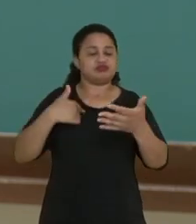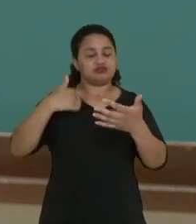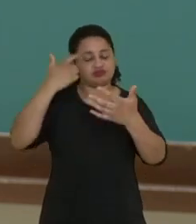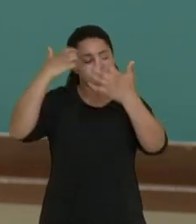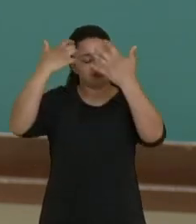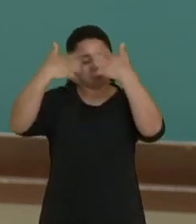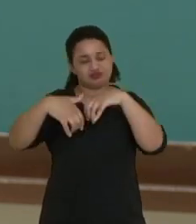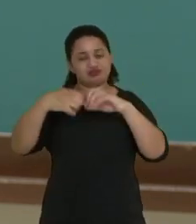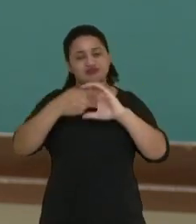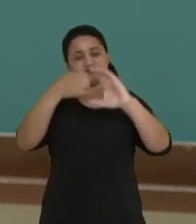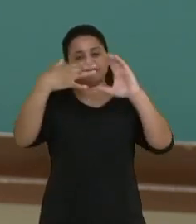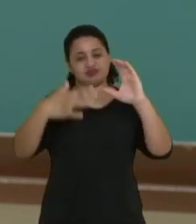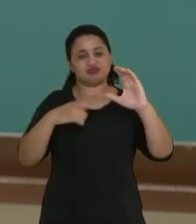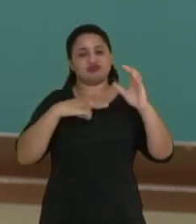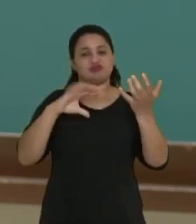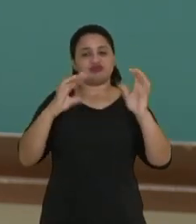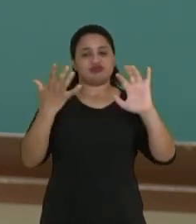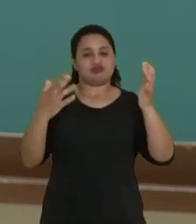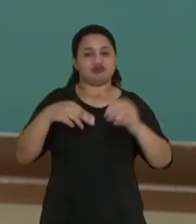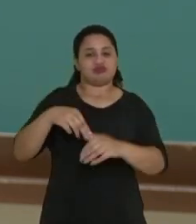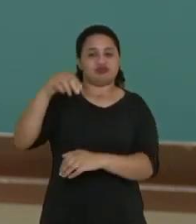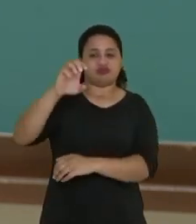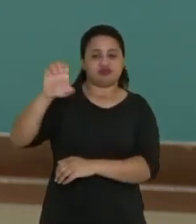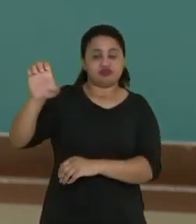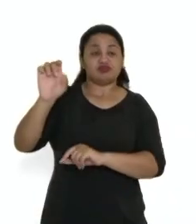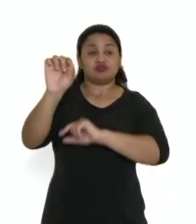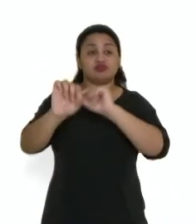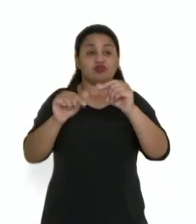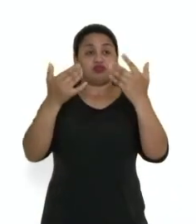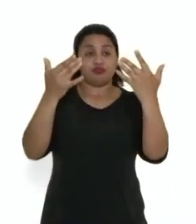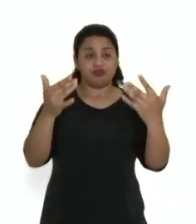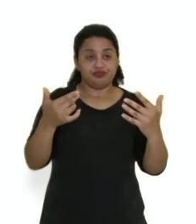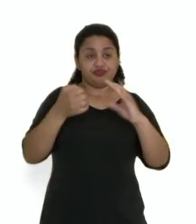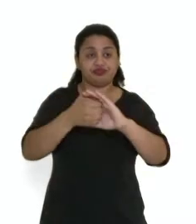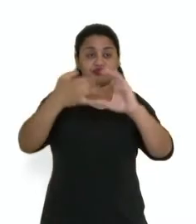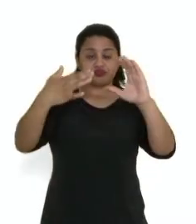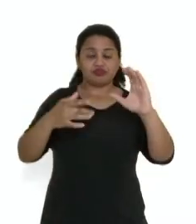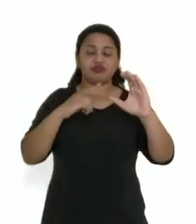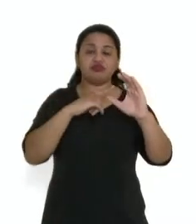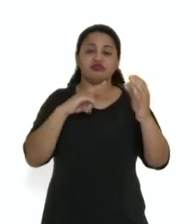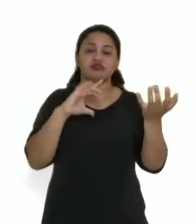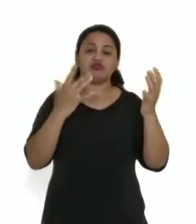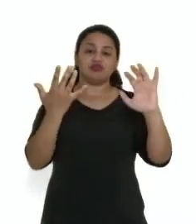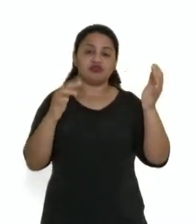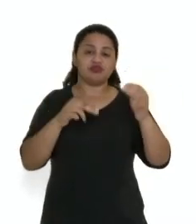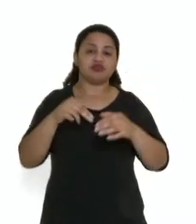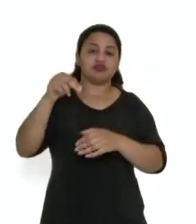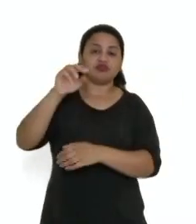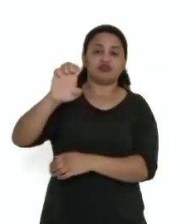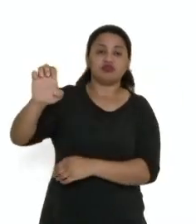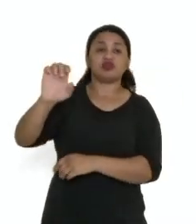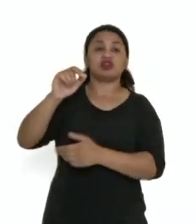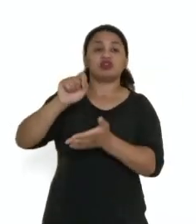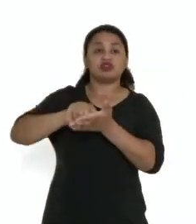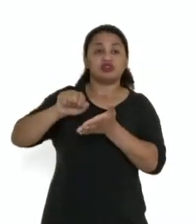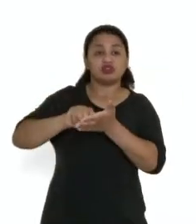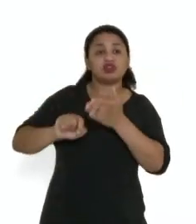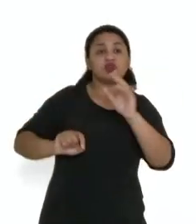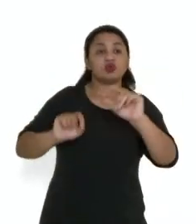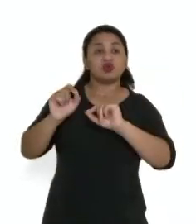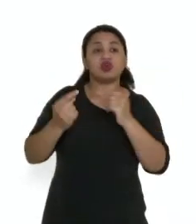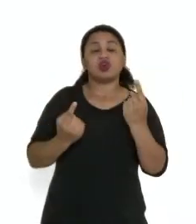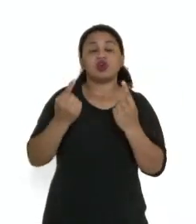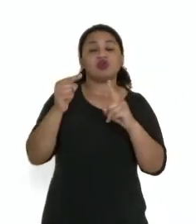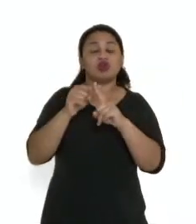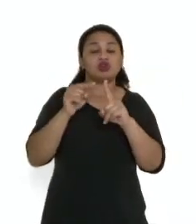pensar nessas características do clima do Nordeste. Agora, ao analisarmos as características climáticas da região Nordeste, escreva sobre